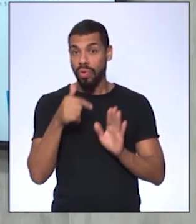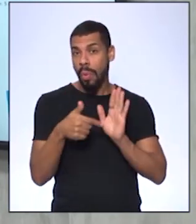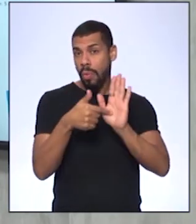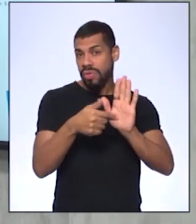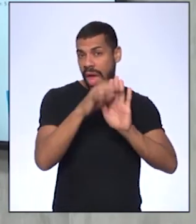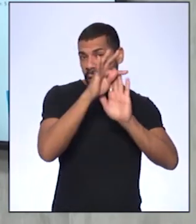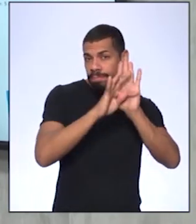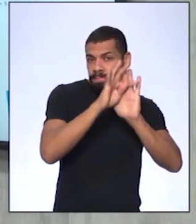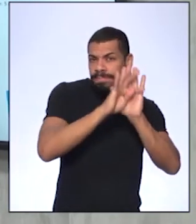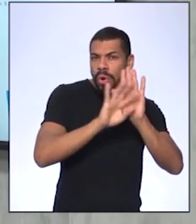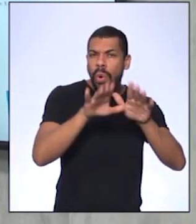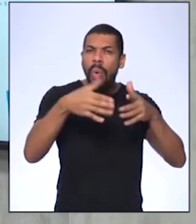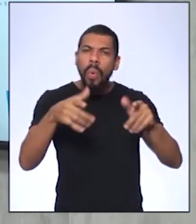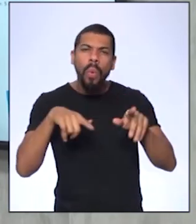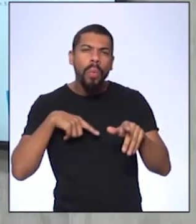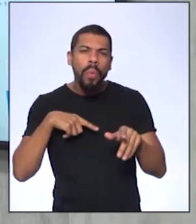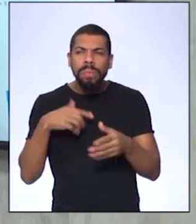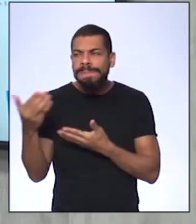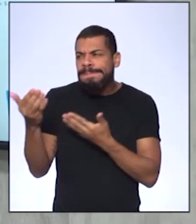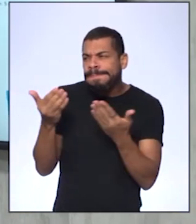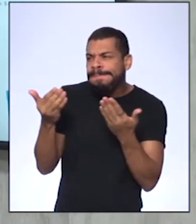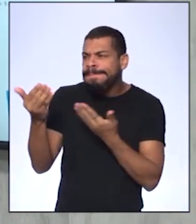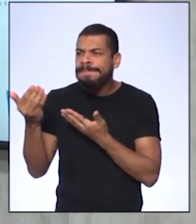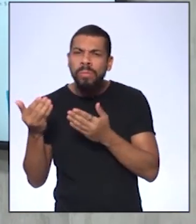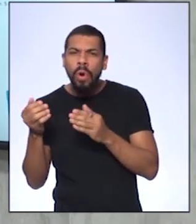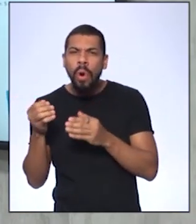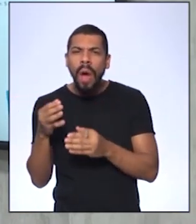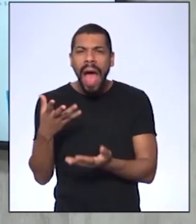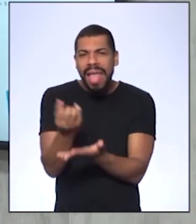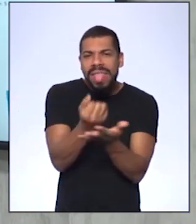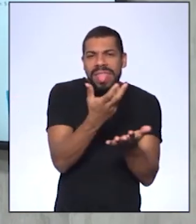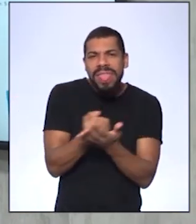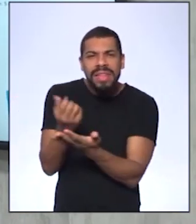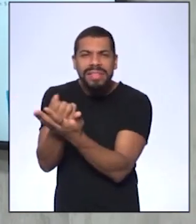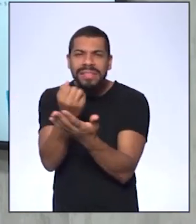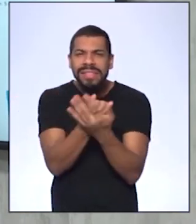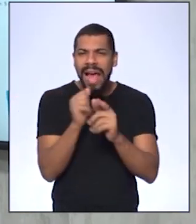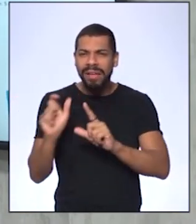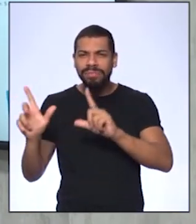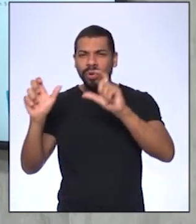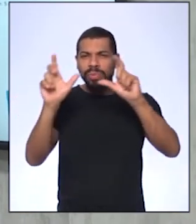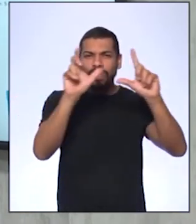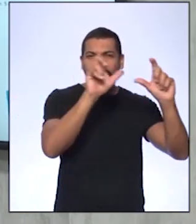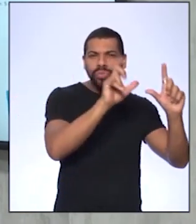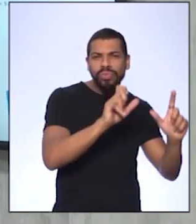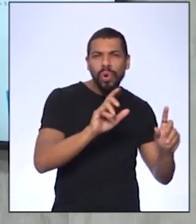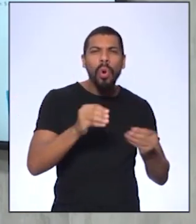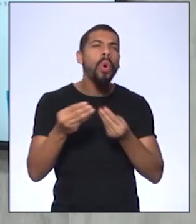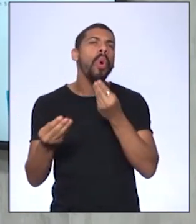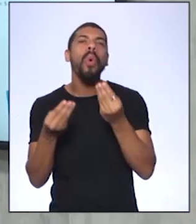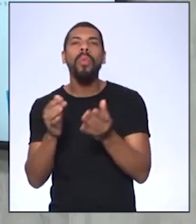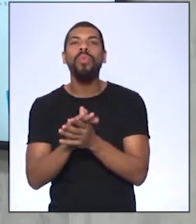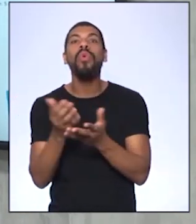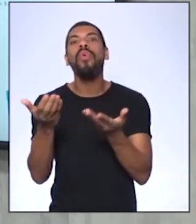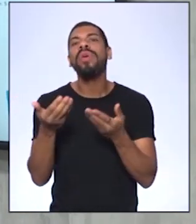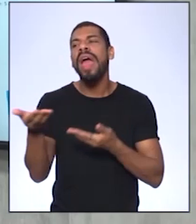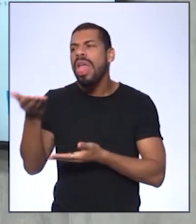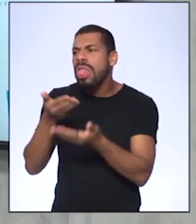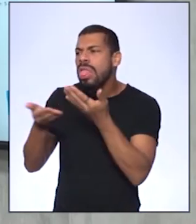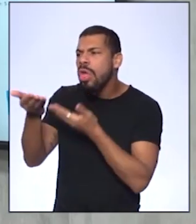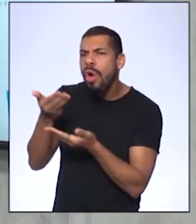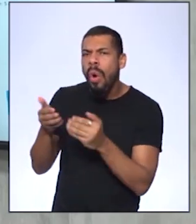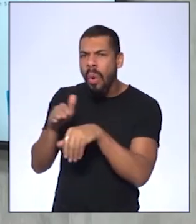evidenciar subjetividade, convencer o leitor a fazer um acesso, informar sobre o acesso, estabelecer uma interlocução. Ele queria trocar uma